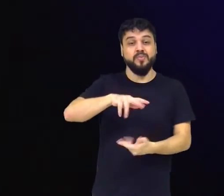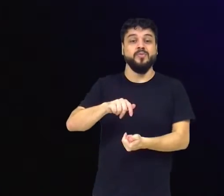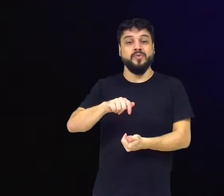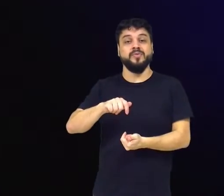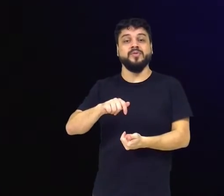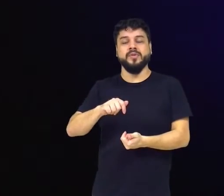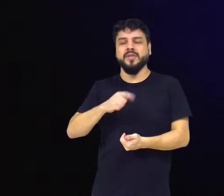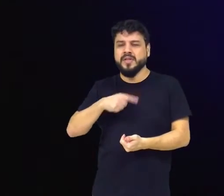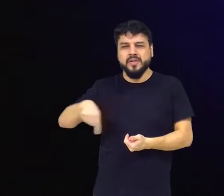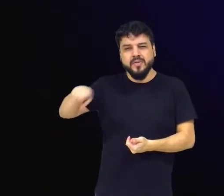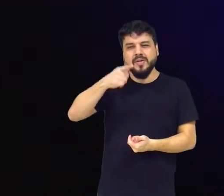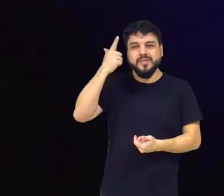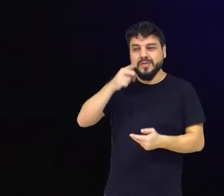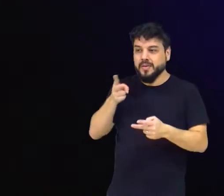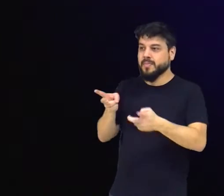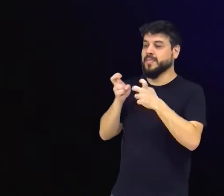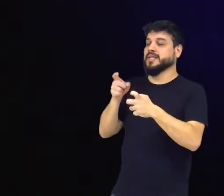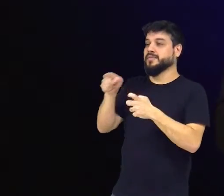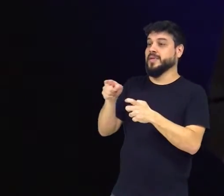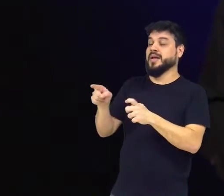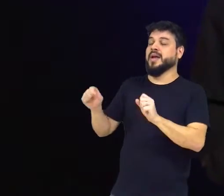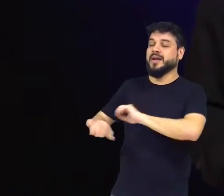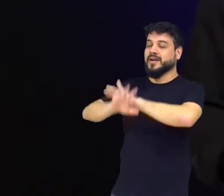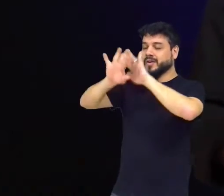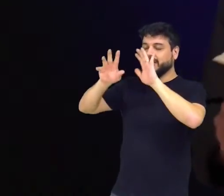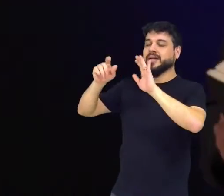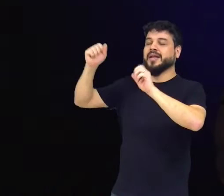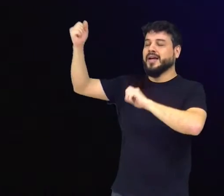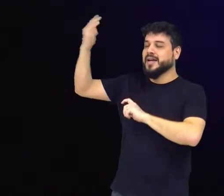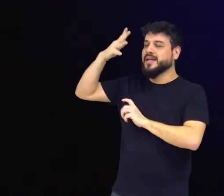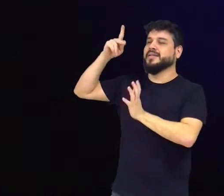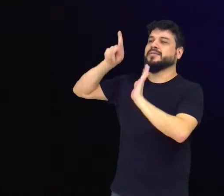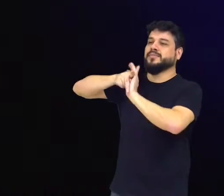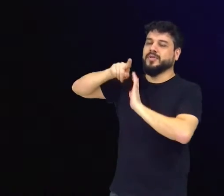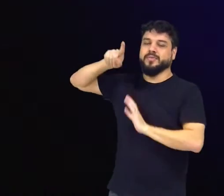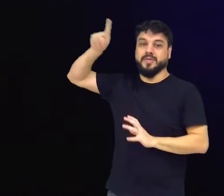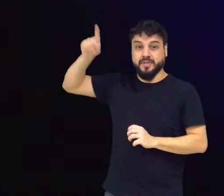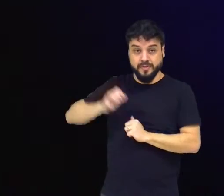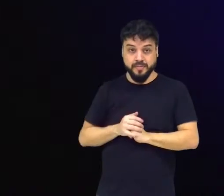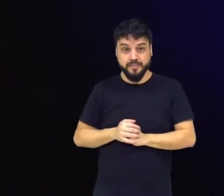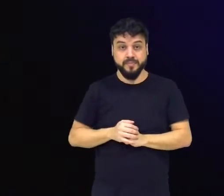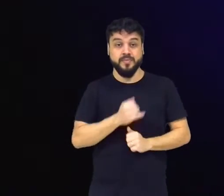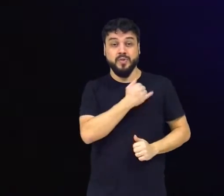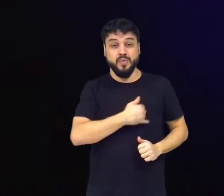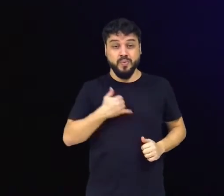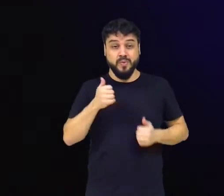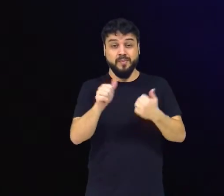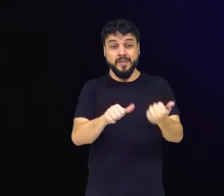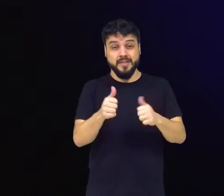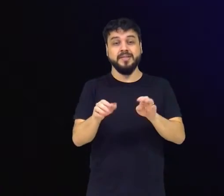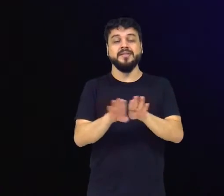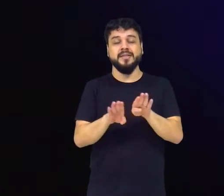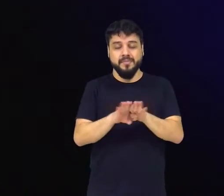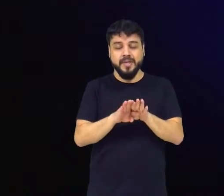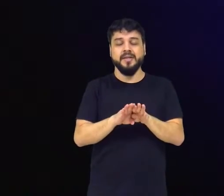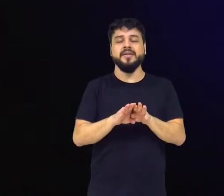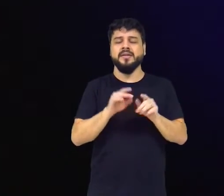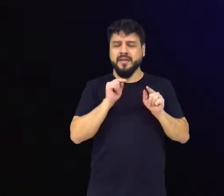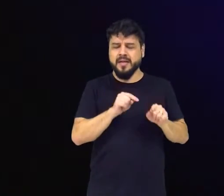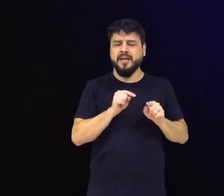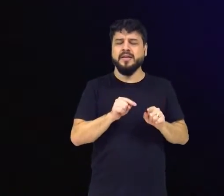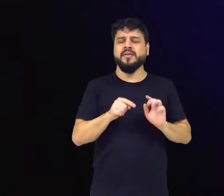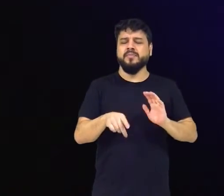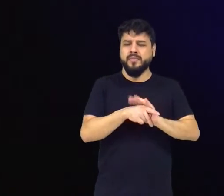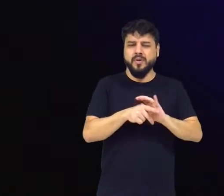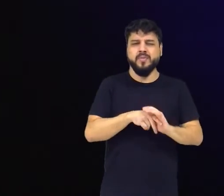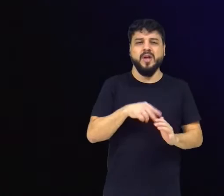de verdade. Reconhecido e testificado por João, o Batista, a voz que clama no deserto: